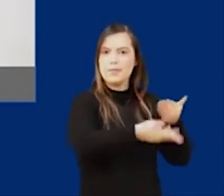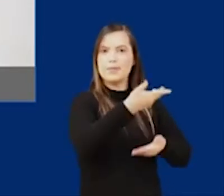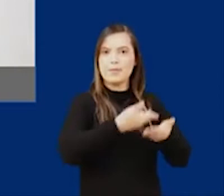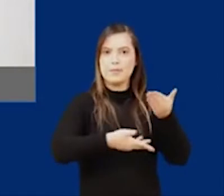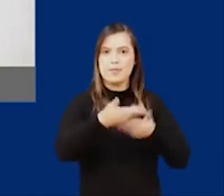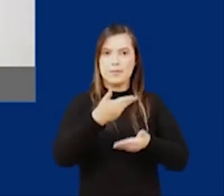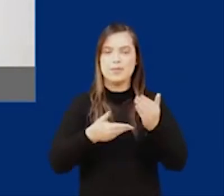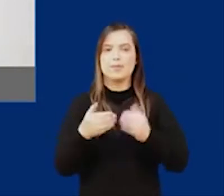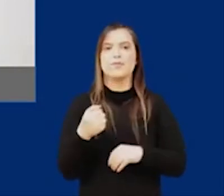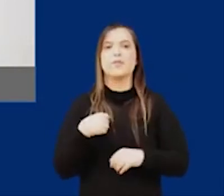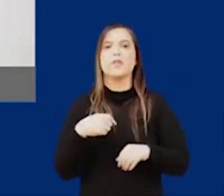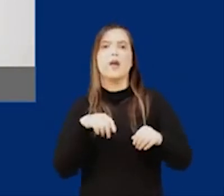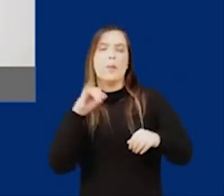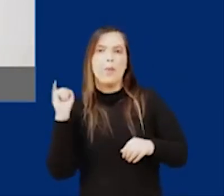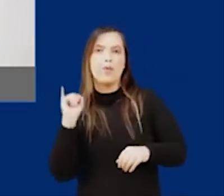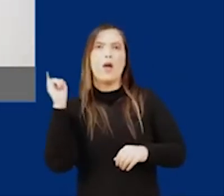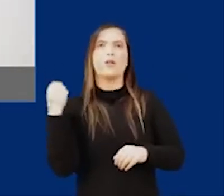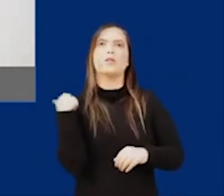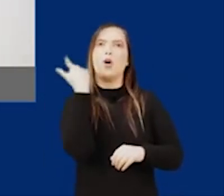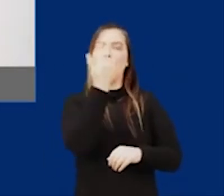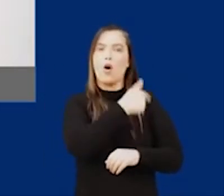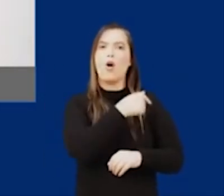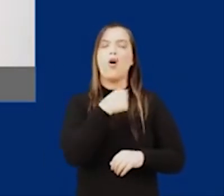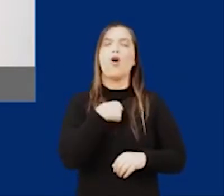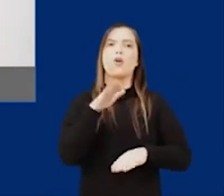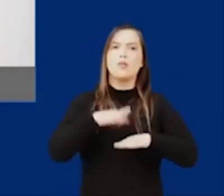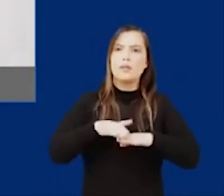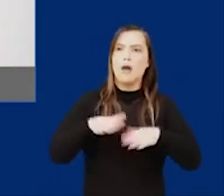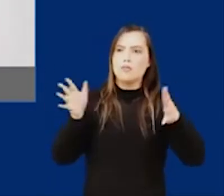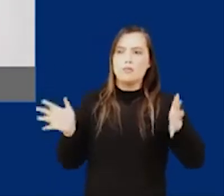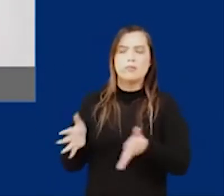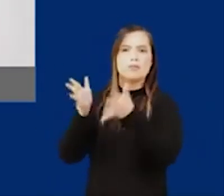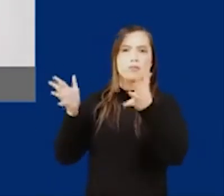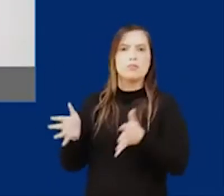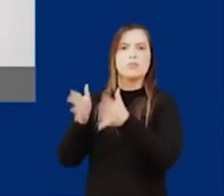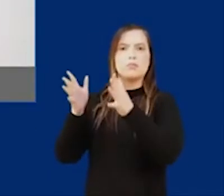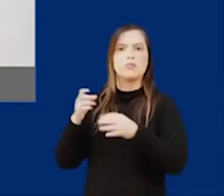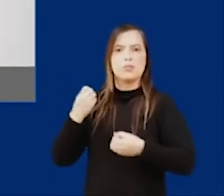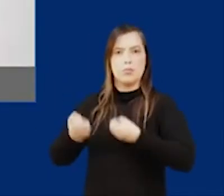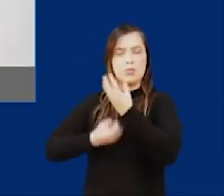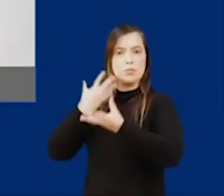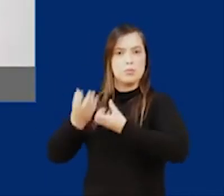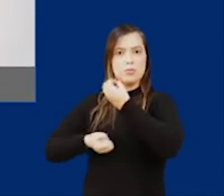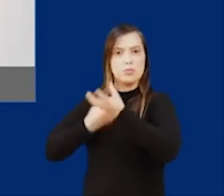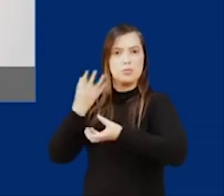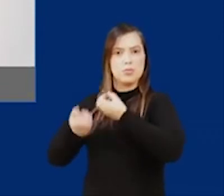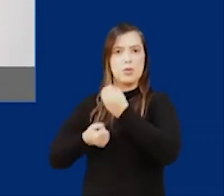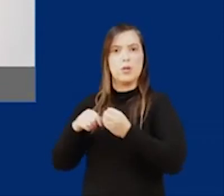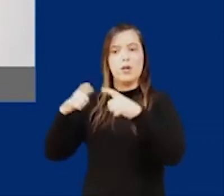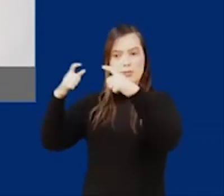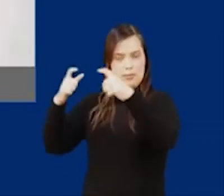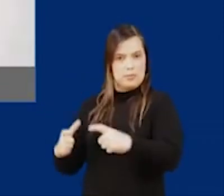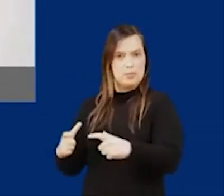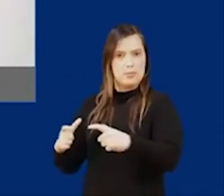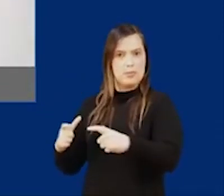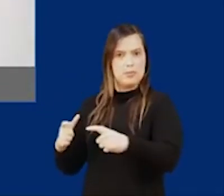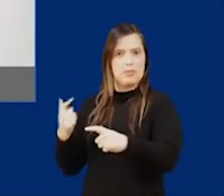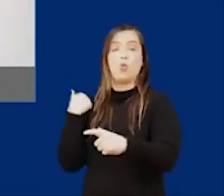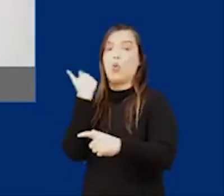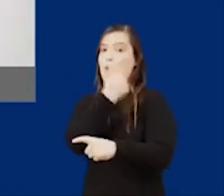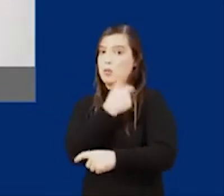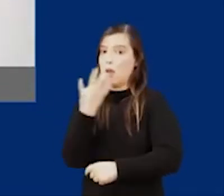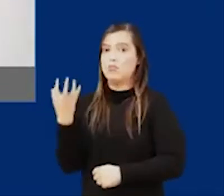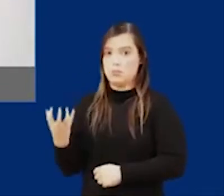papel que a gente vem fazendo hoje e vem incentivando através da informação é desse lugar que nós queremos